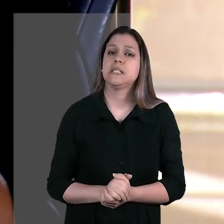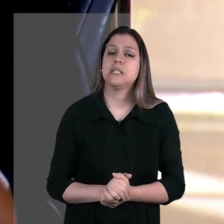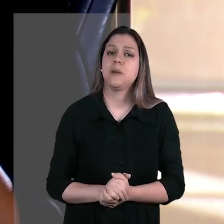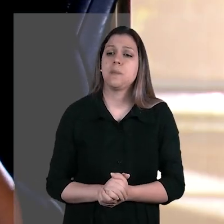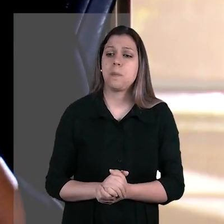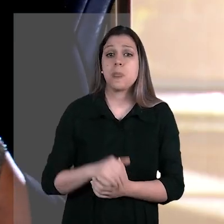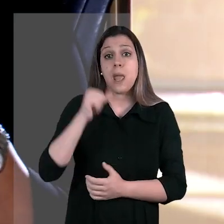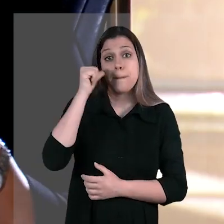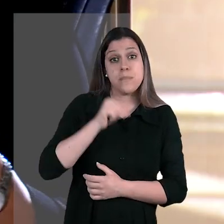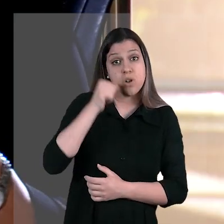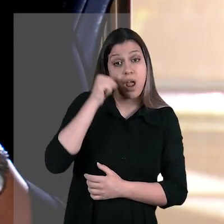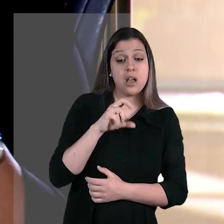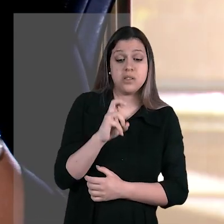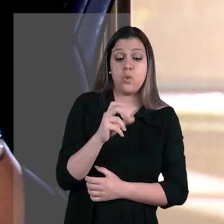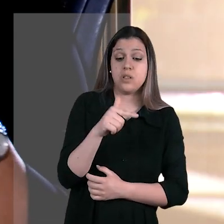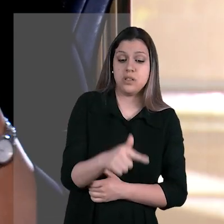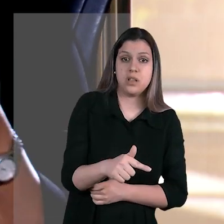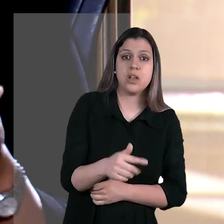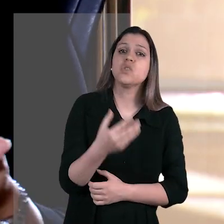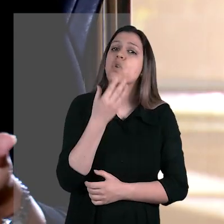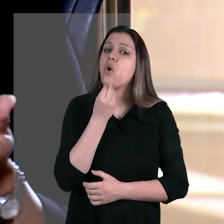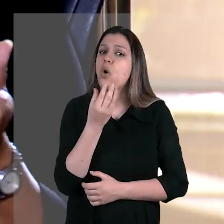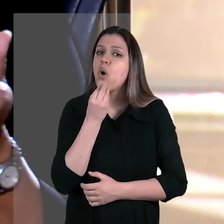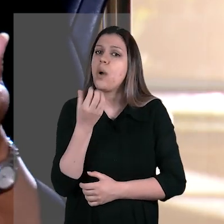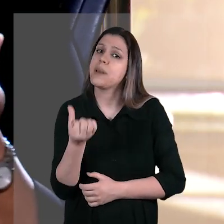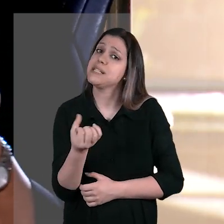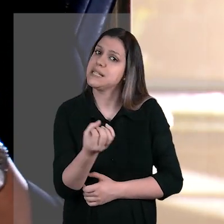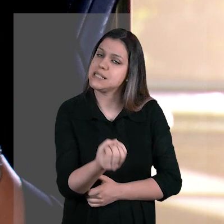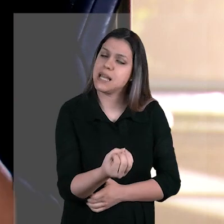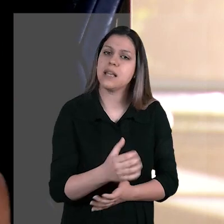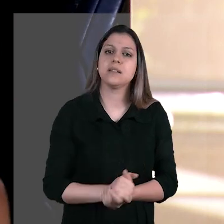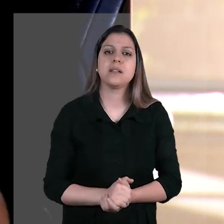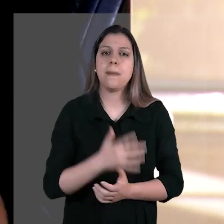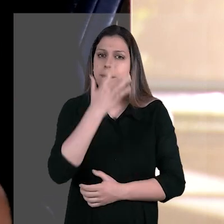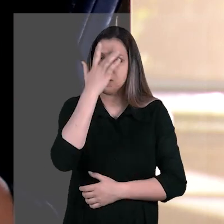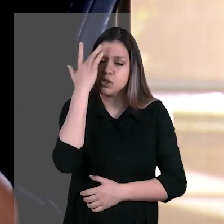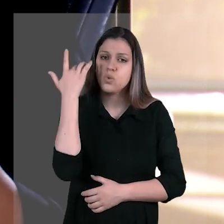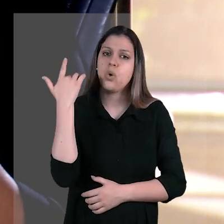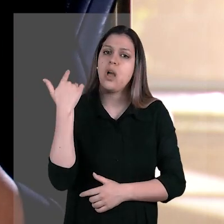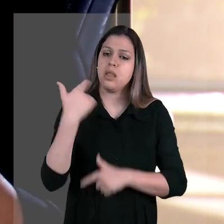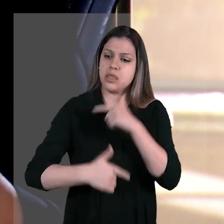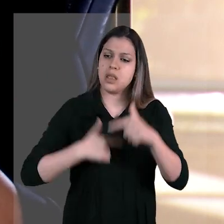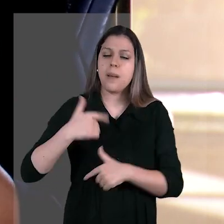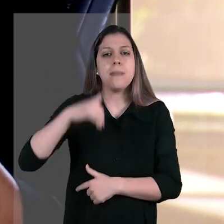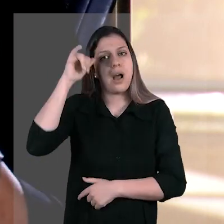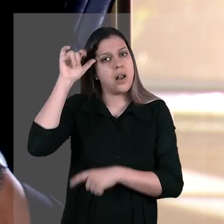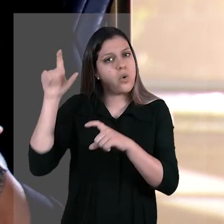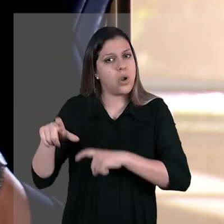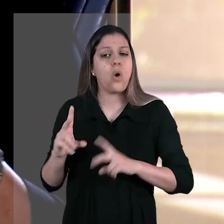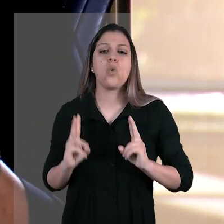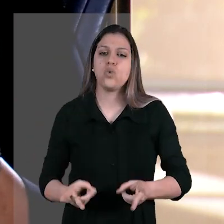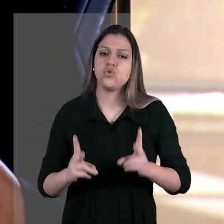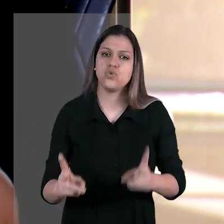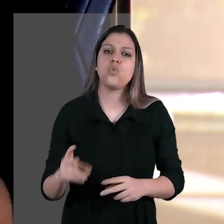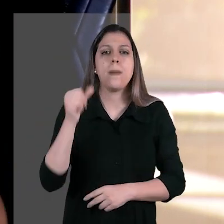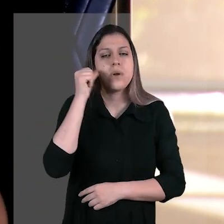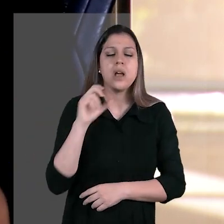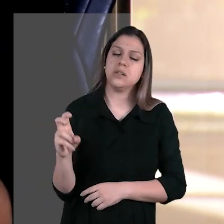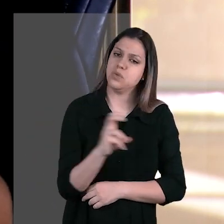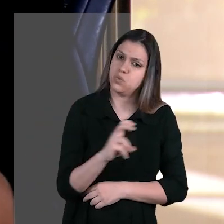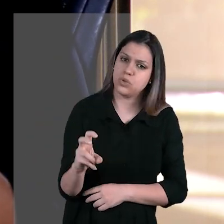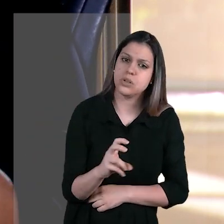idade mínima, mulher 57 anos, homem 60 anos, o trabalhador rural manteve 55